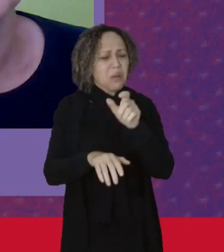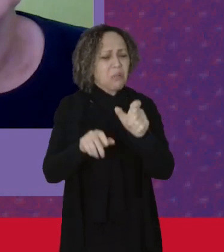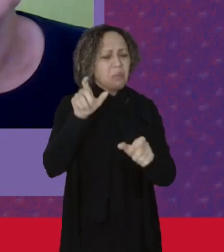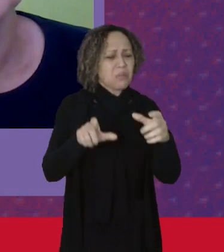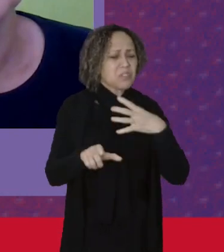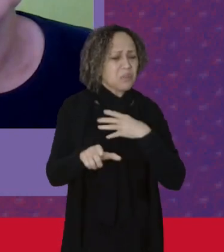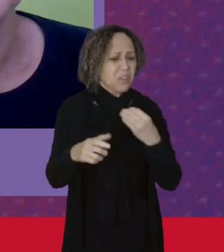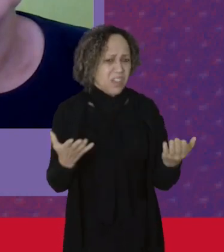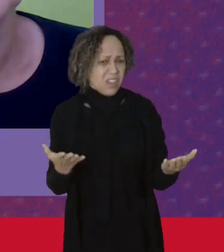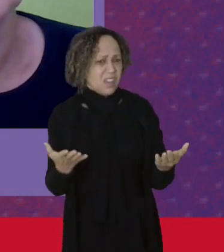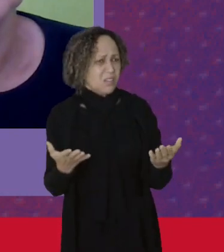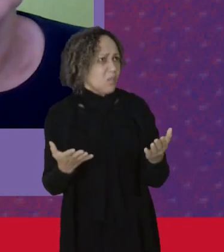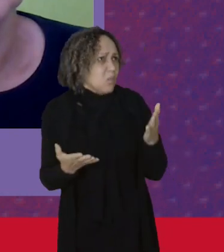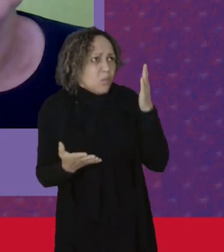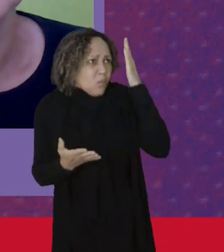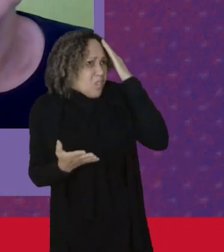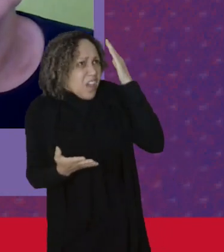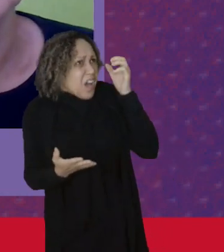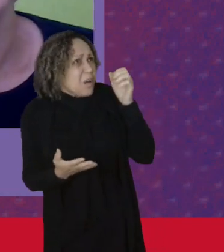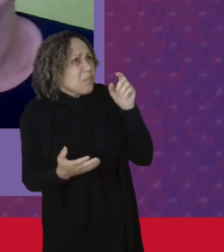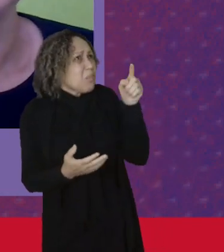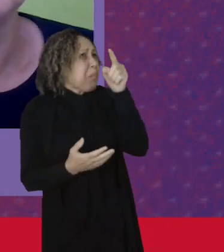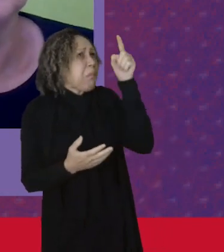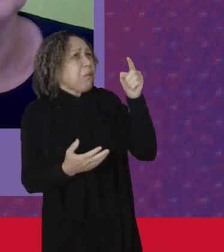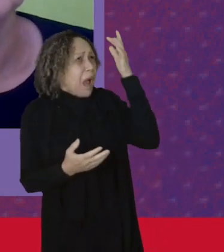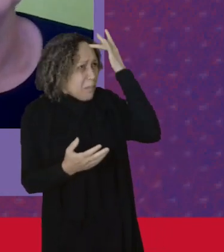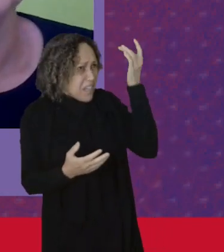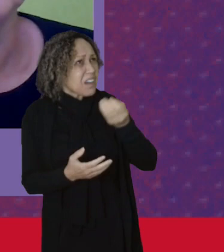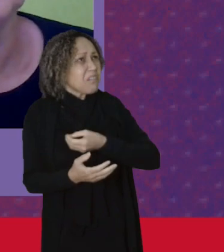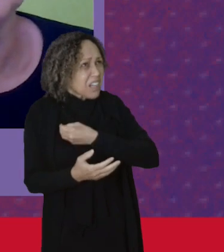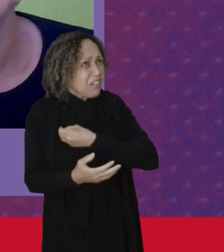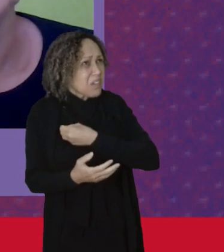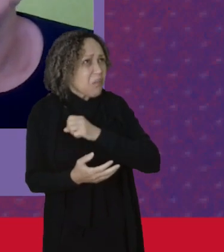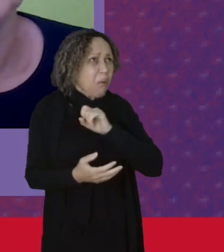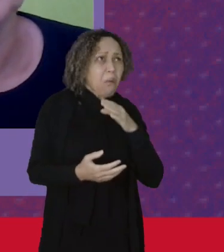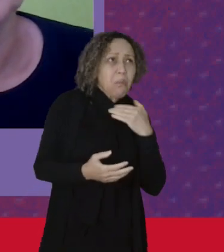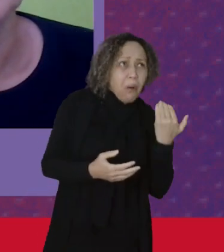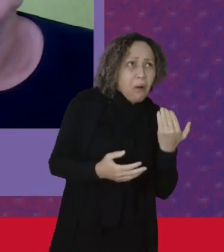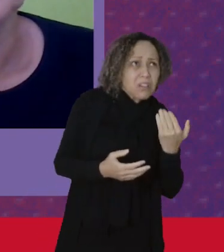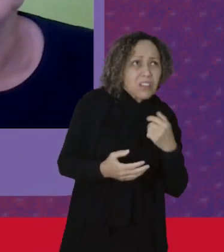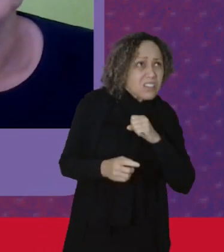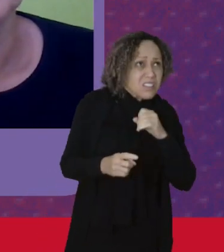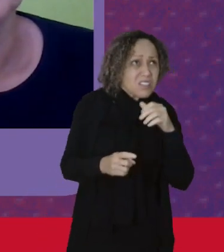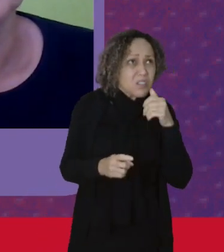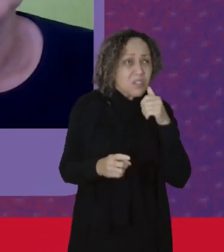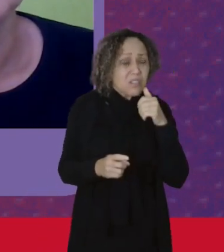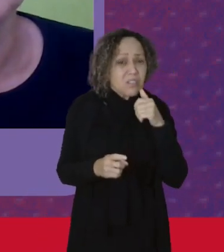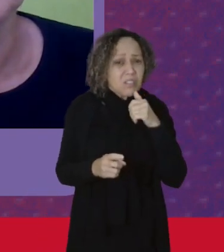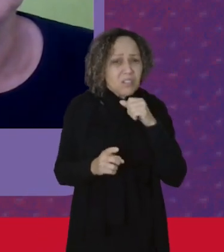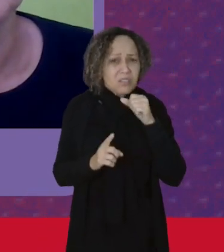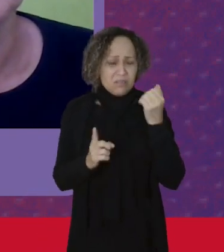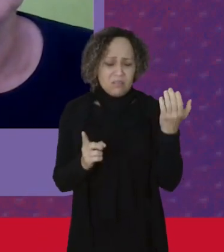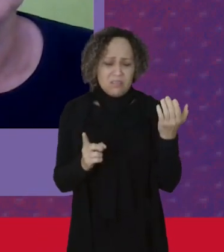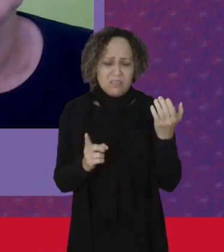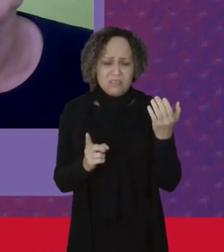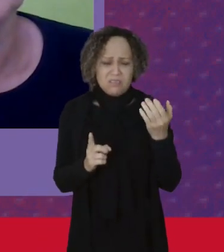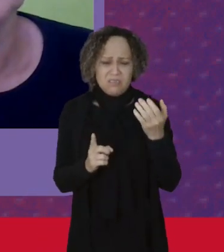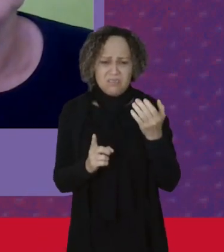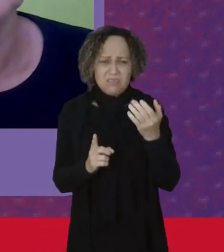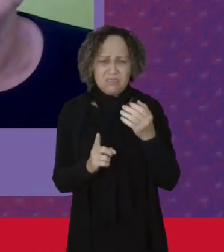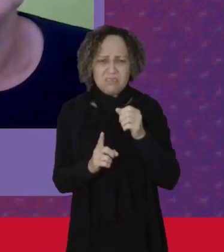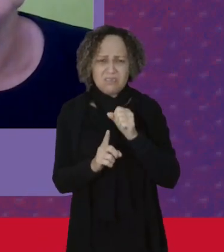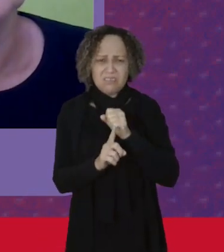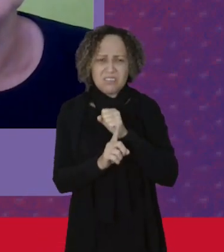sabe se amanhã vai estar viva ou não, se vai apanhar e vai morrer pelo marido que está ali dormindo do lado dela, o cara